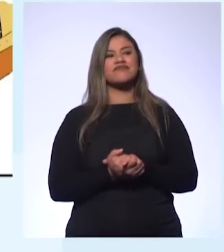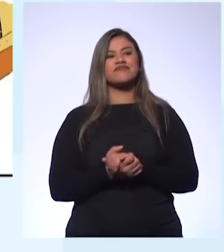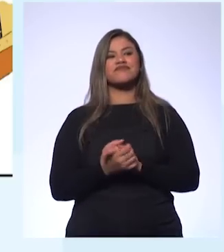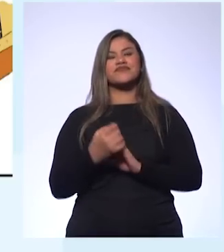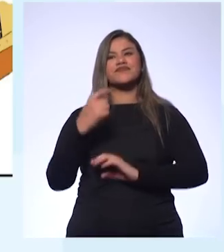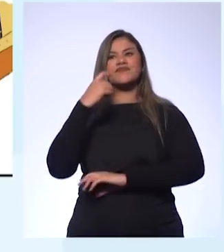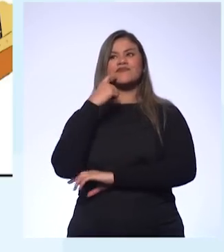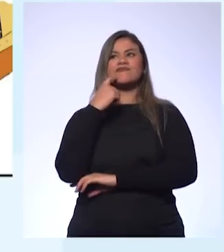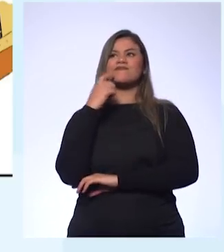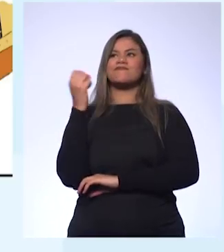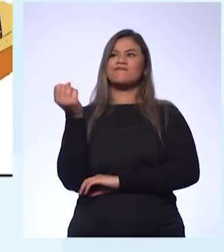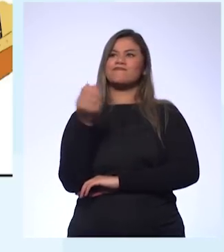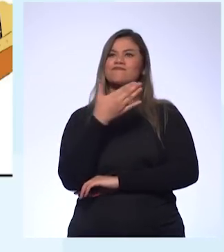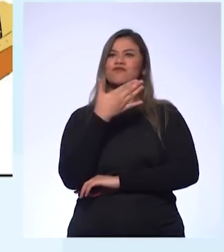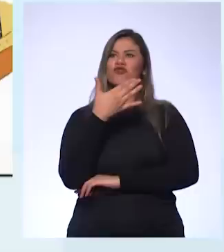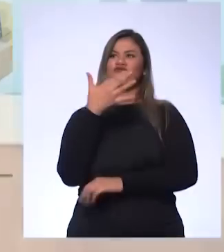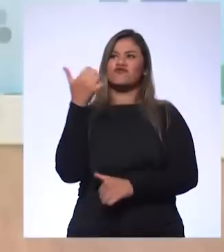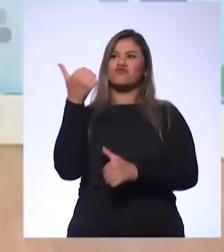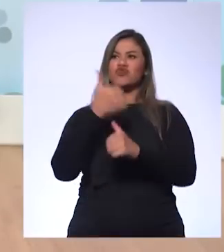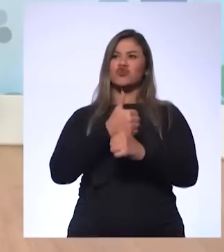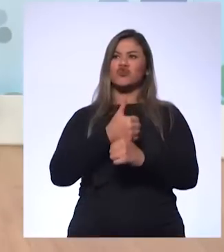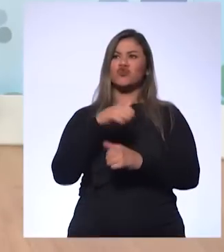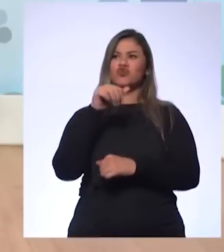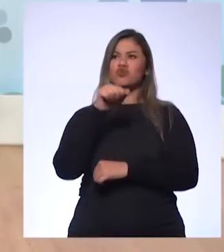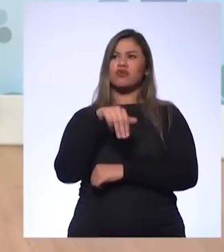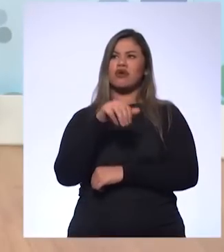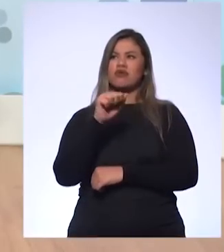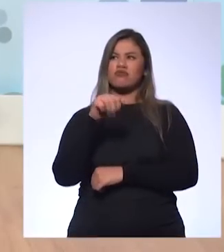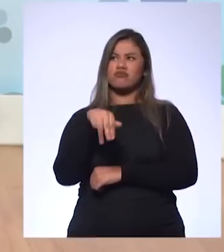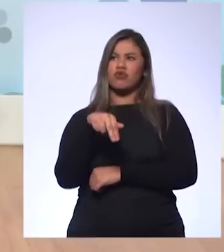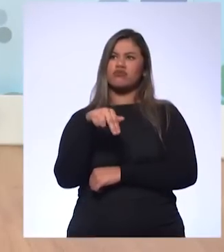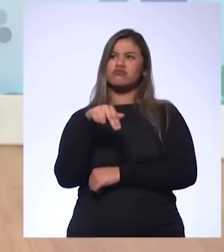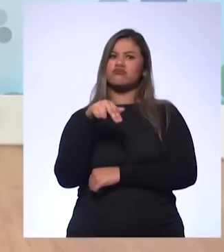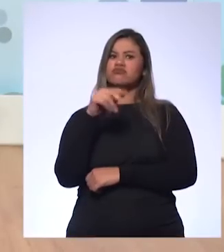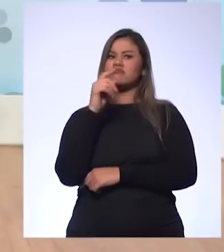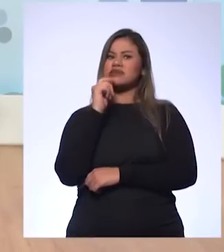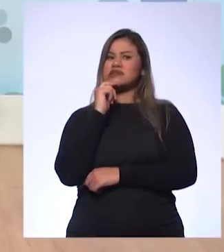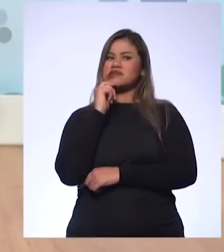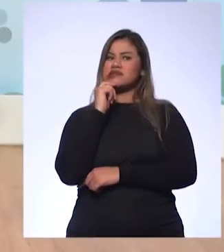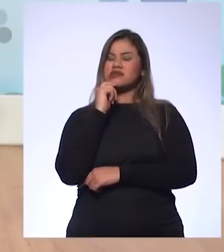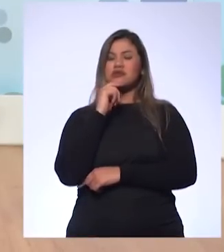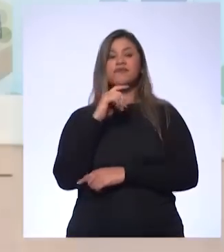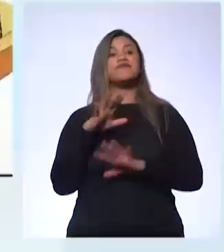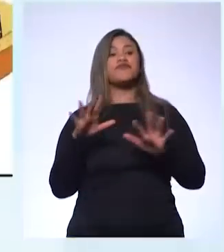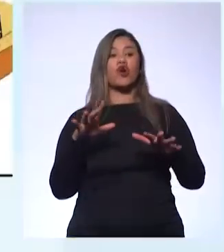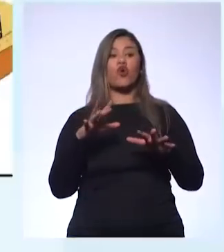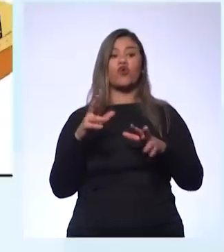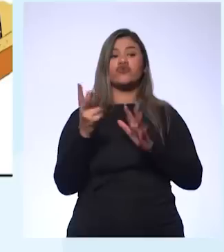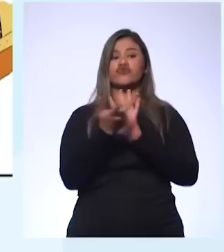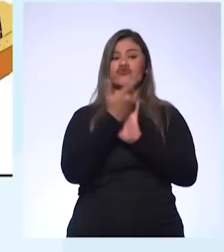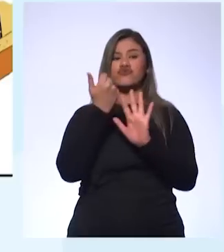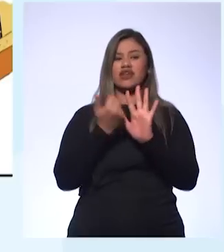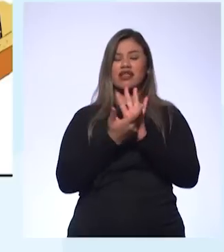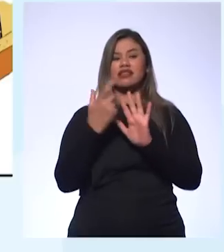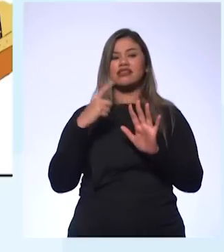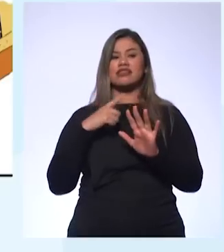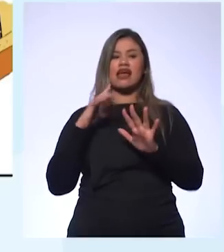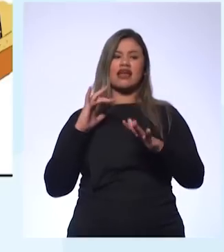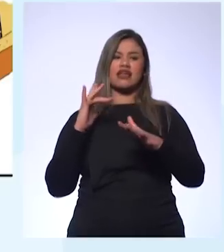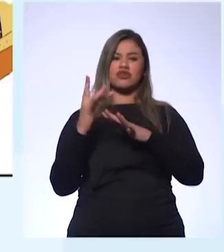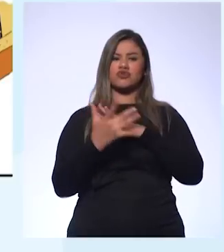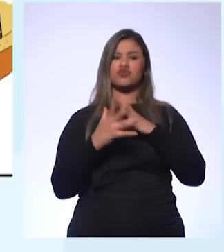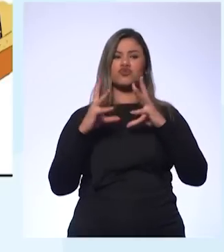novos impostores do Among Us? Deixa, gente, olha, tem a Google, tem as redes sociais todas que a